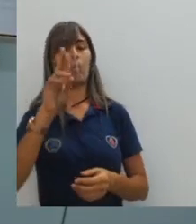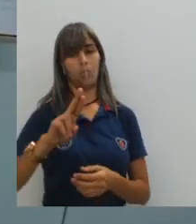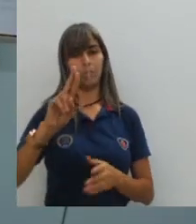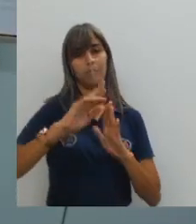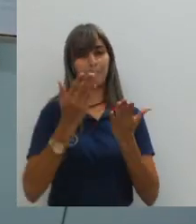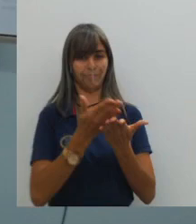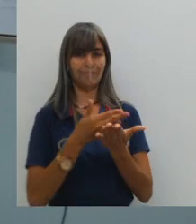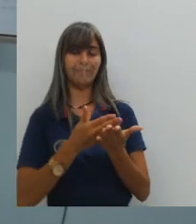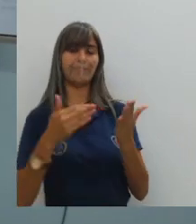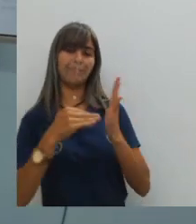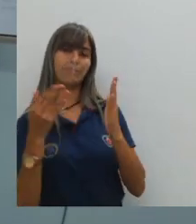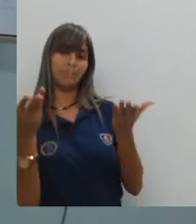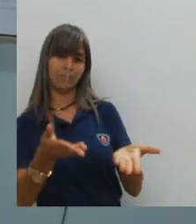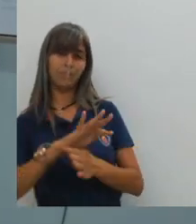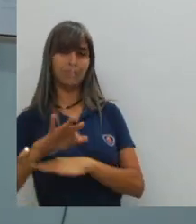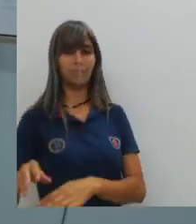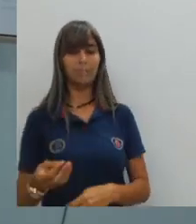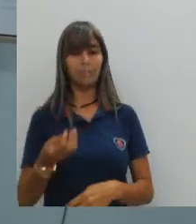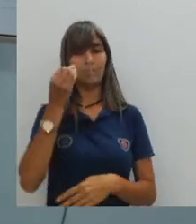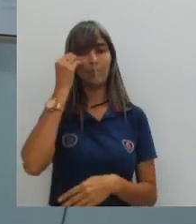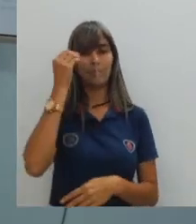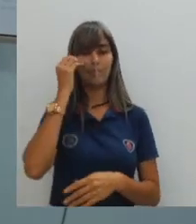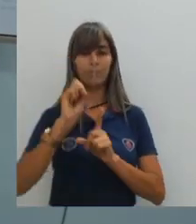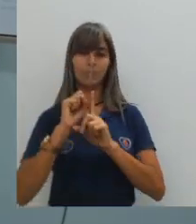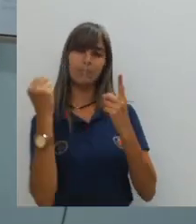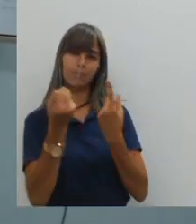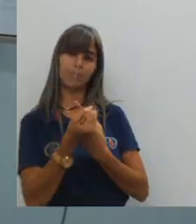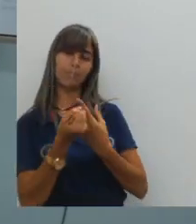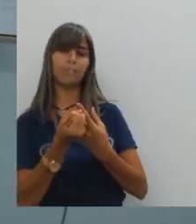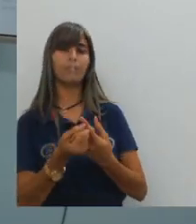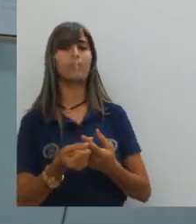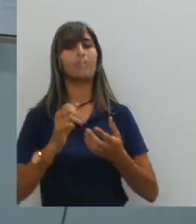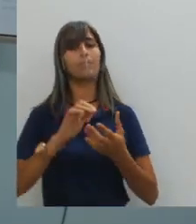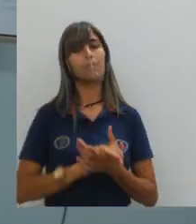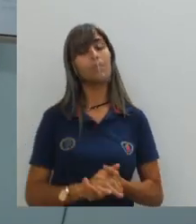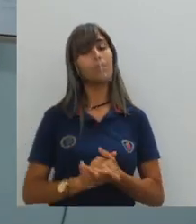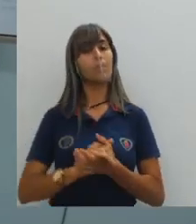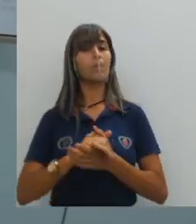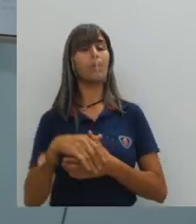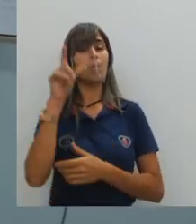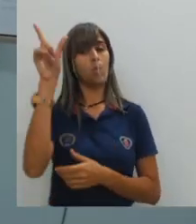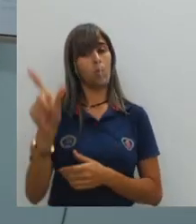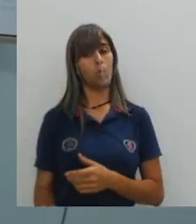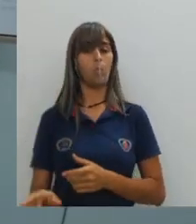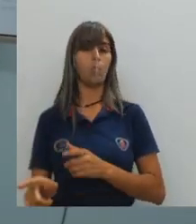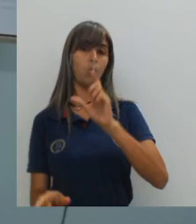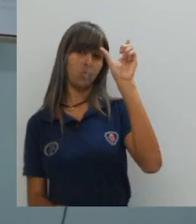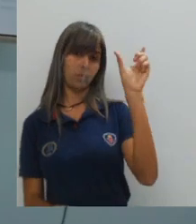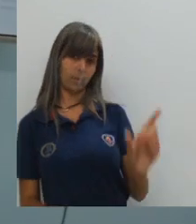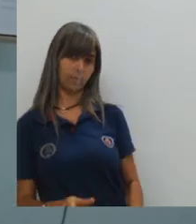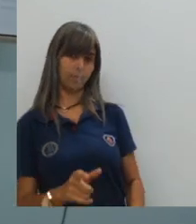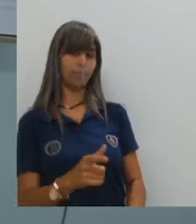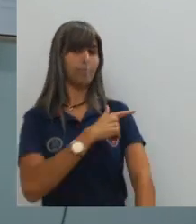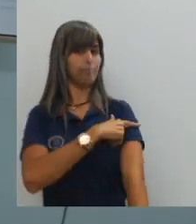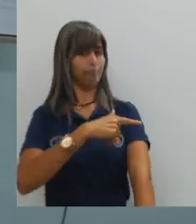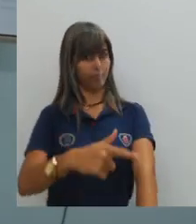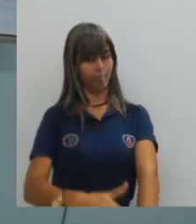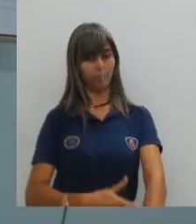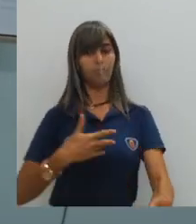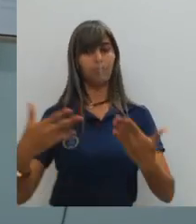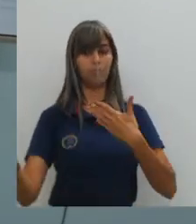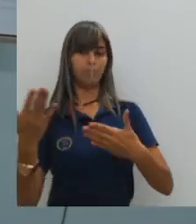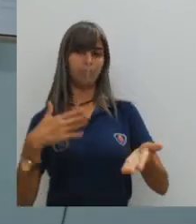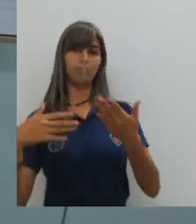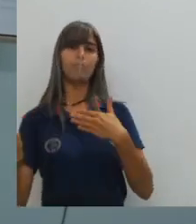ensino médio. Então, observa-se na sociedade contemporânea um certo comportamento de intolerância para com o